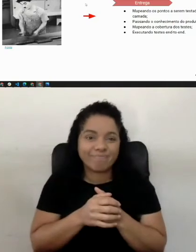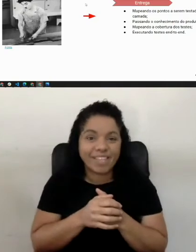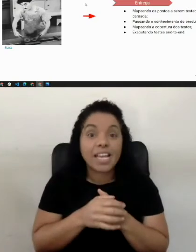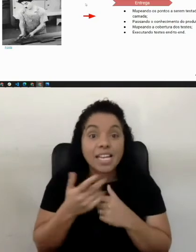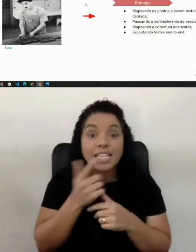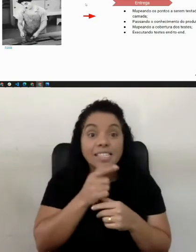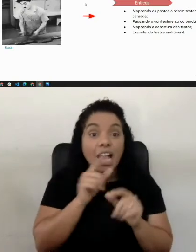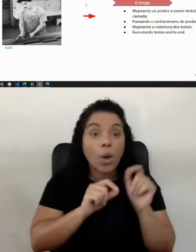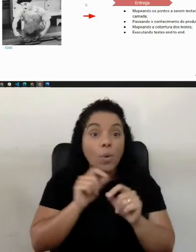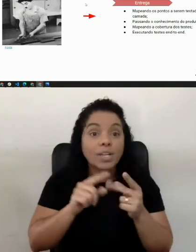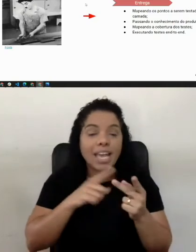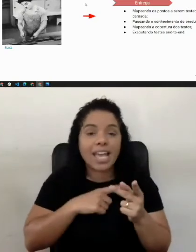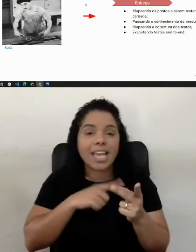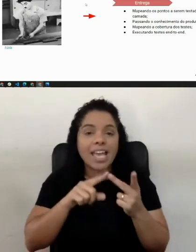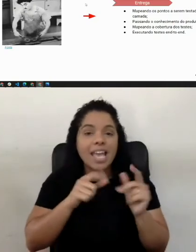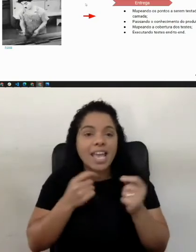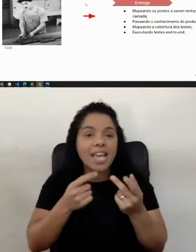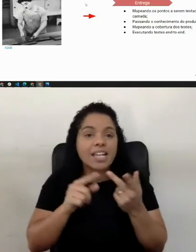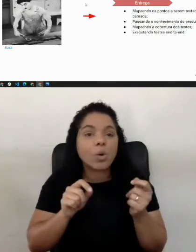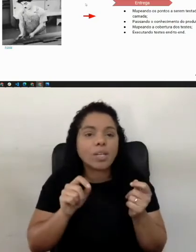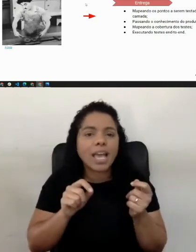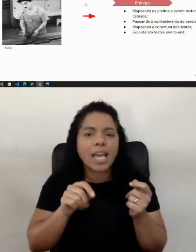Ele mapeia a cobertura de testes.